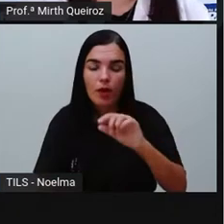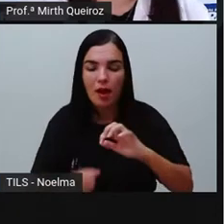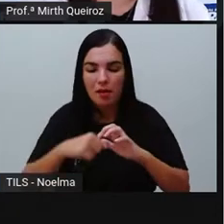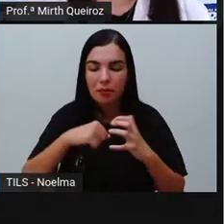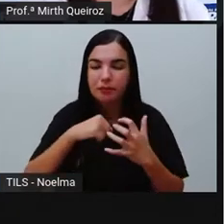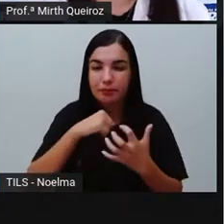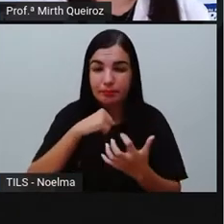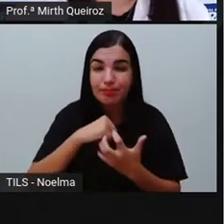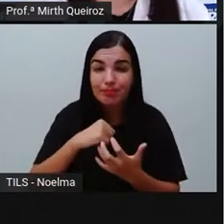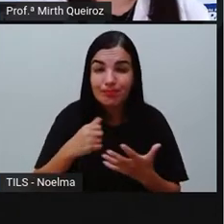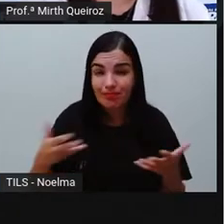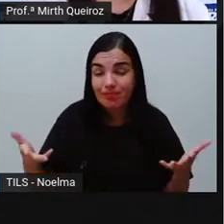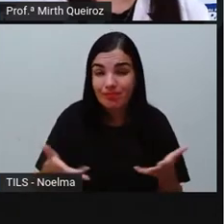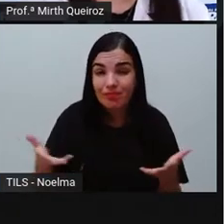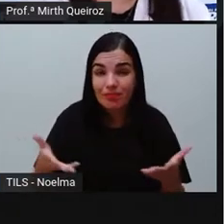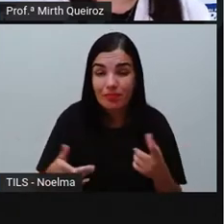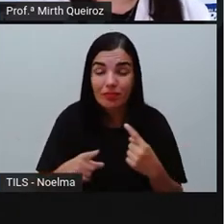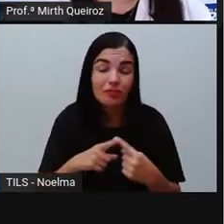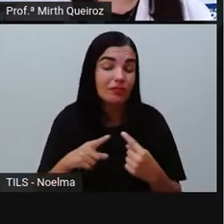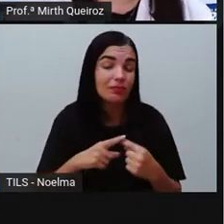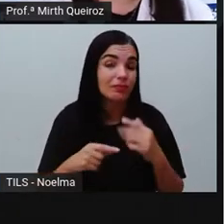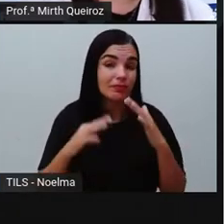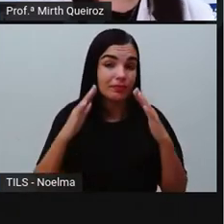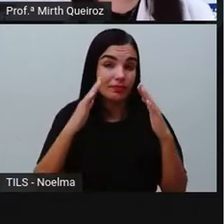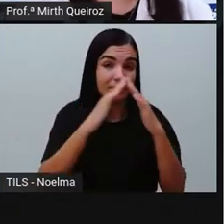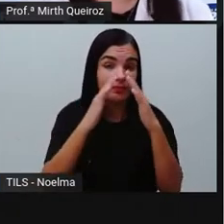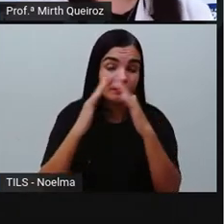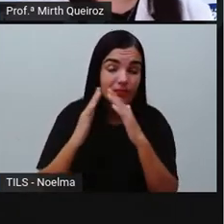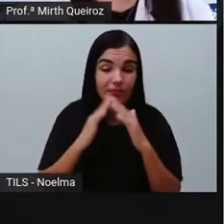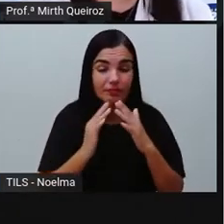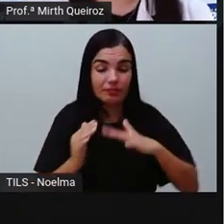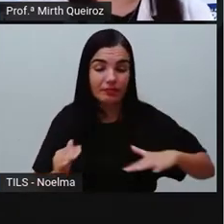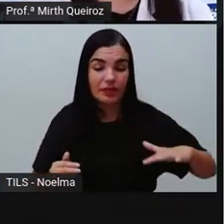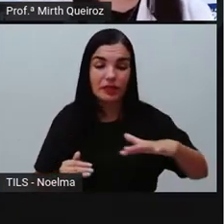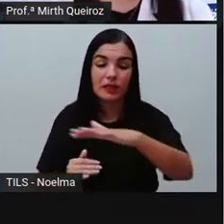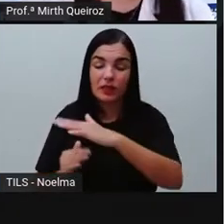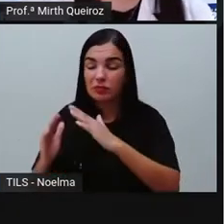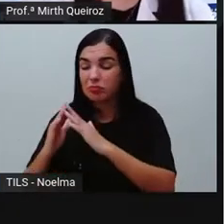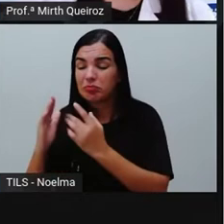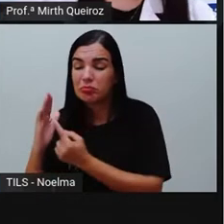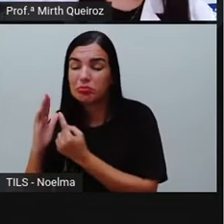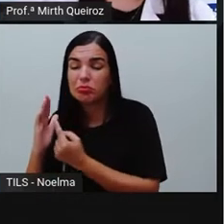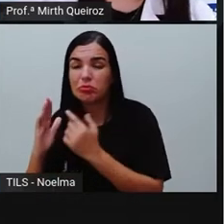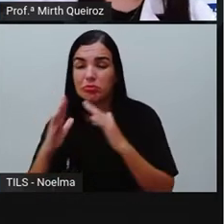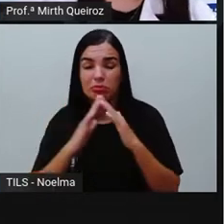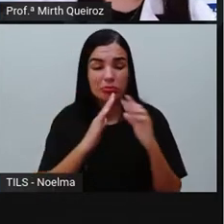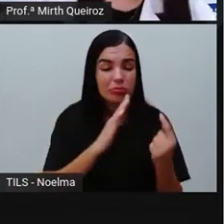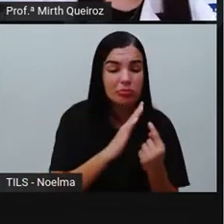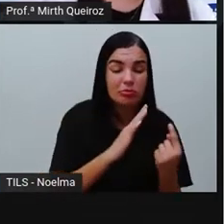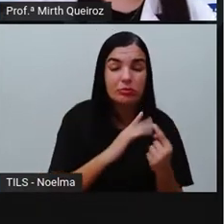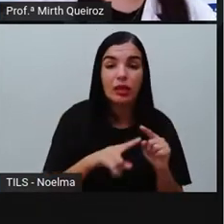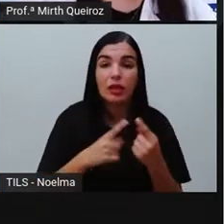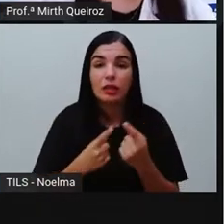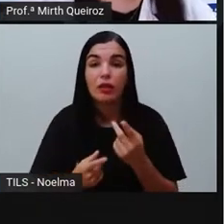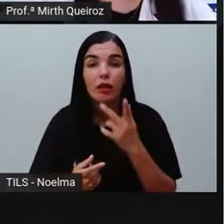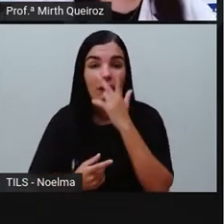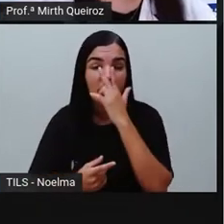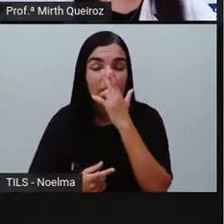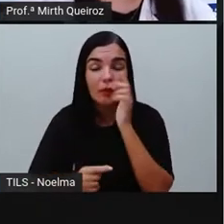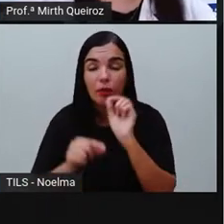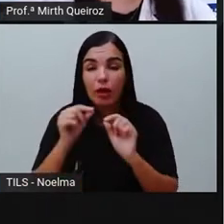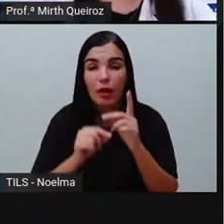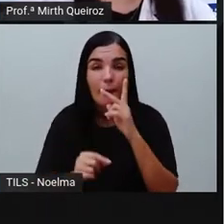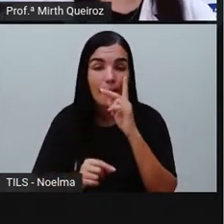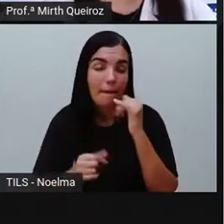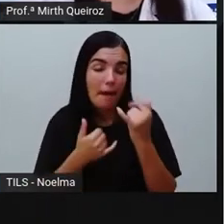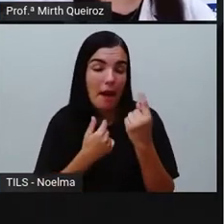pandemia, que as crianças elas ficaram mais em casa, isolada, então, geralmente tem crianças que moram